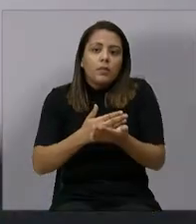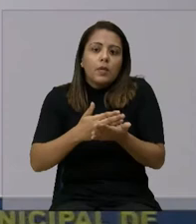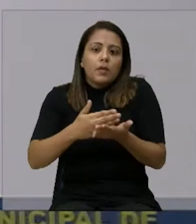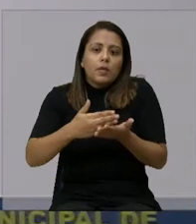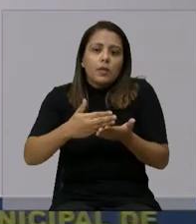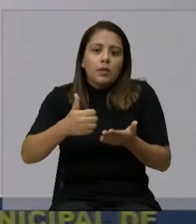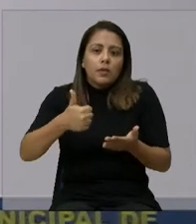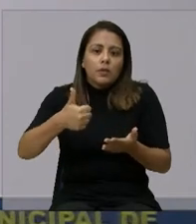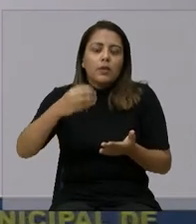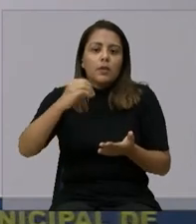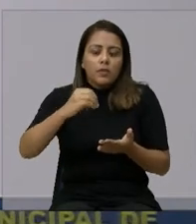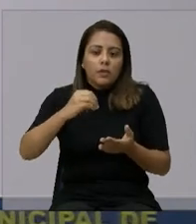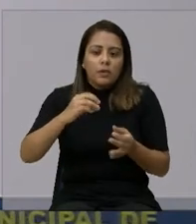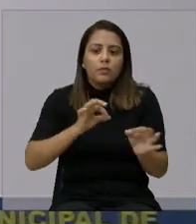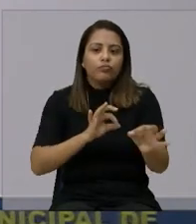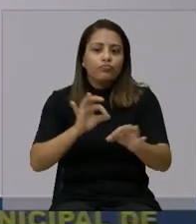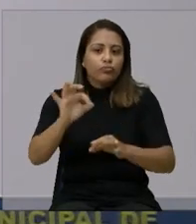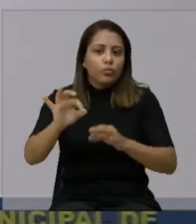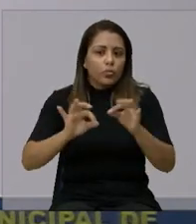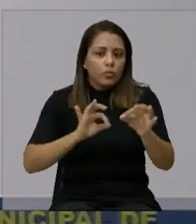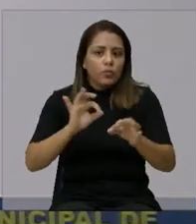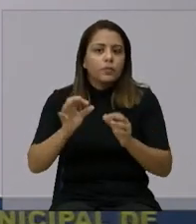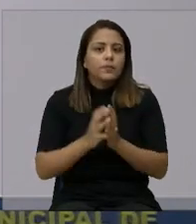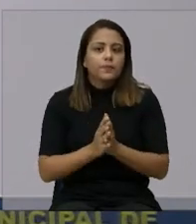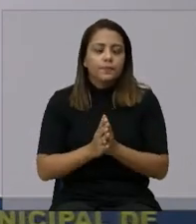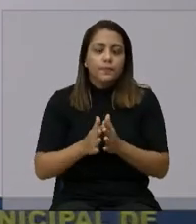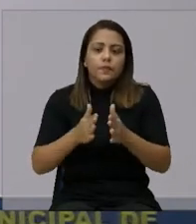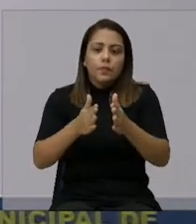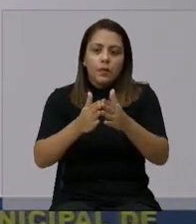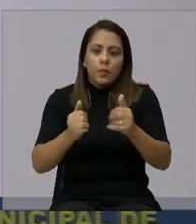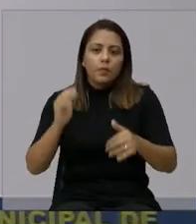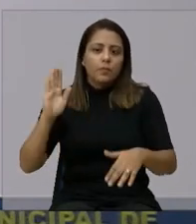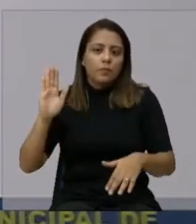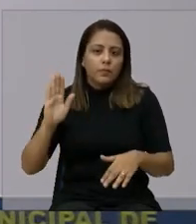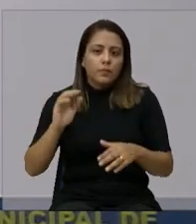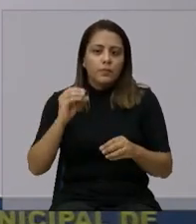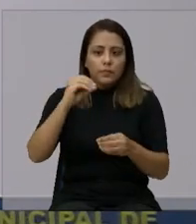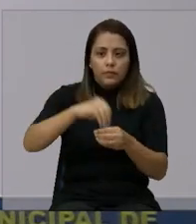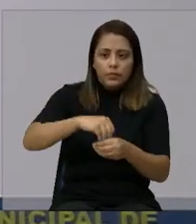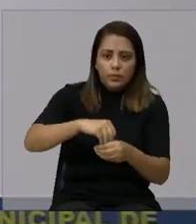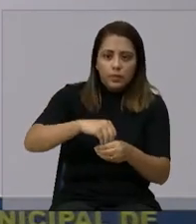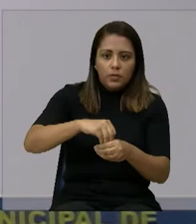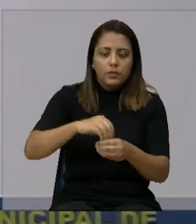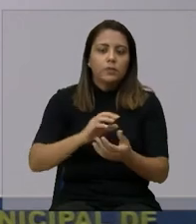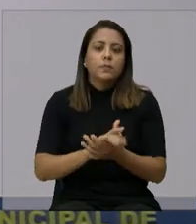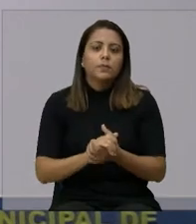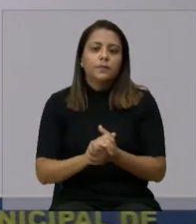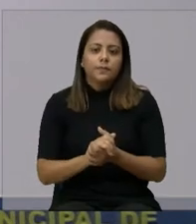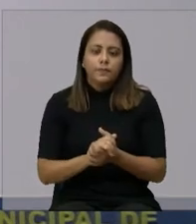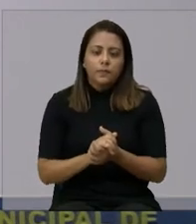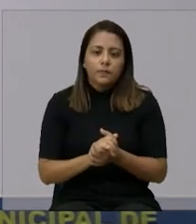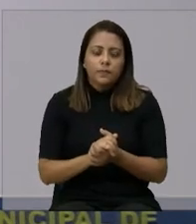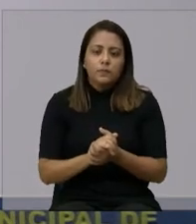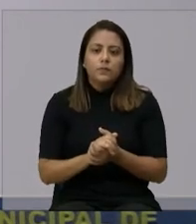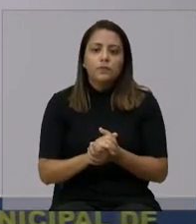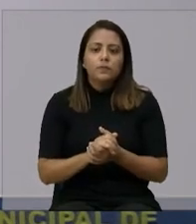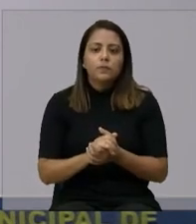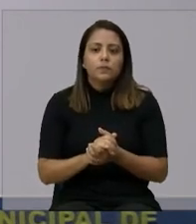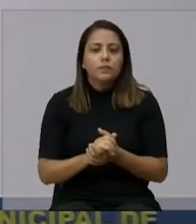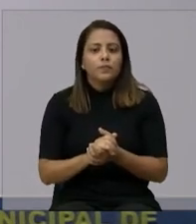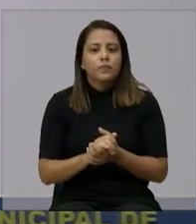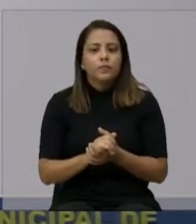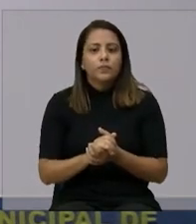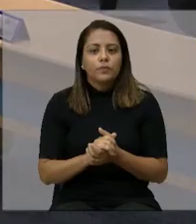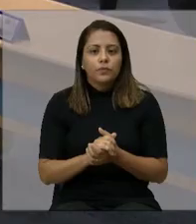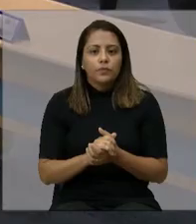Em votação, o pedido verbal do vereador José Dimas. Vereadores favoráveis, permaneça como estão, e os